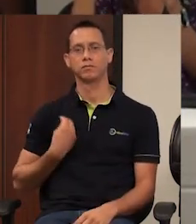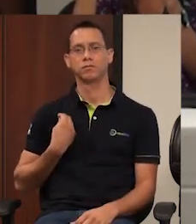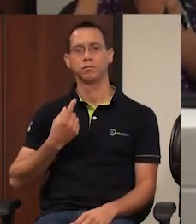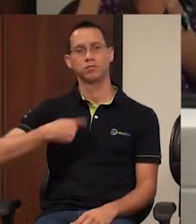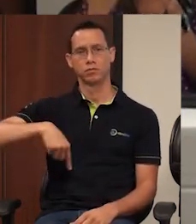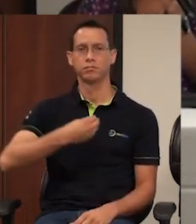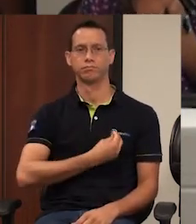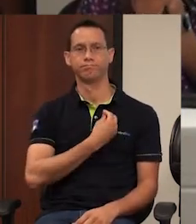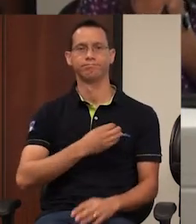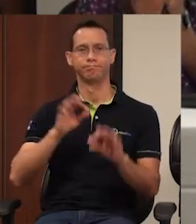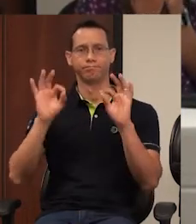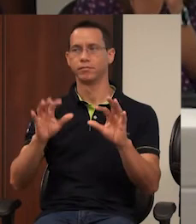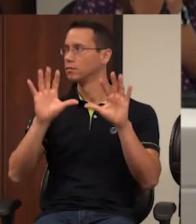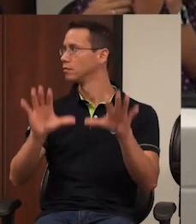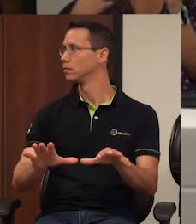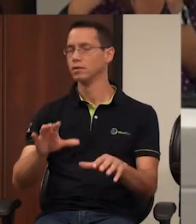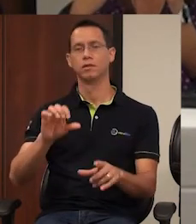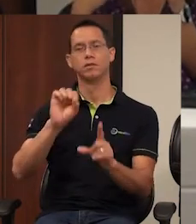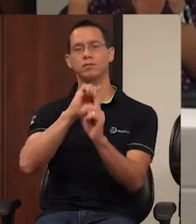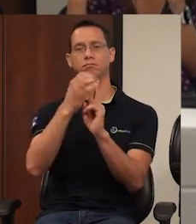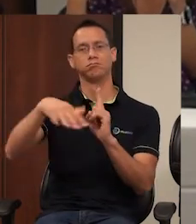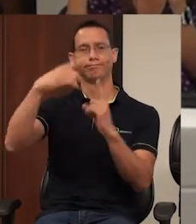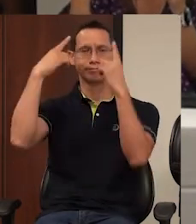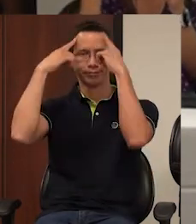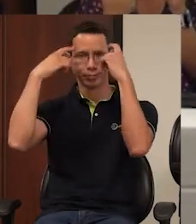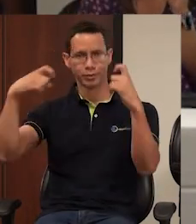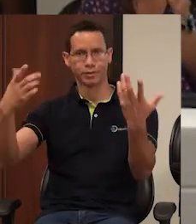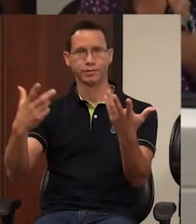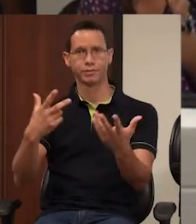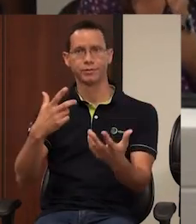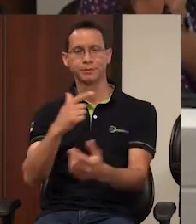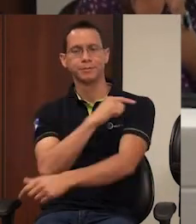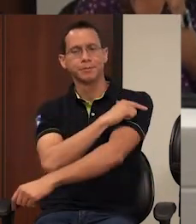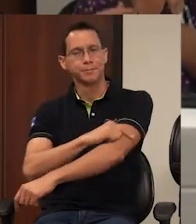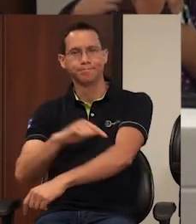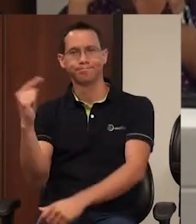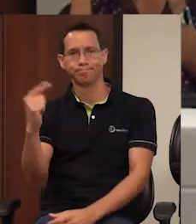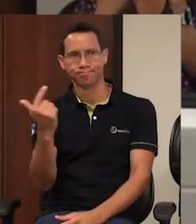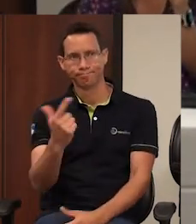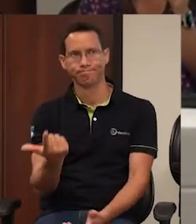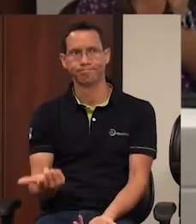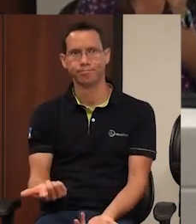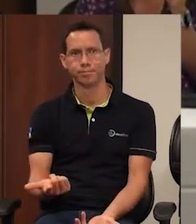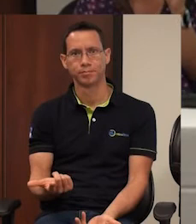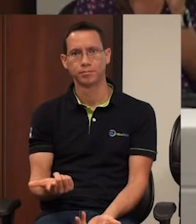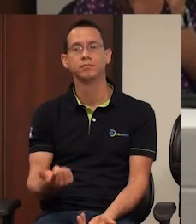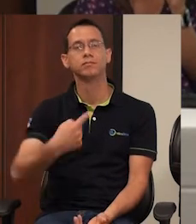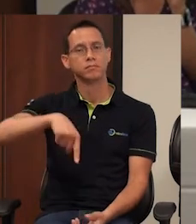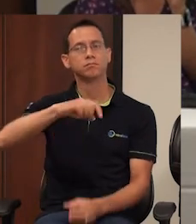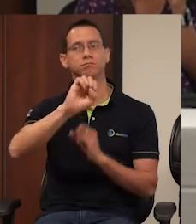sim, numa sociedade violenta, numa sociedade com pouco respeito pelo próximo. Ensinar